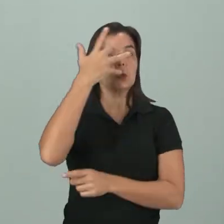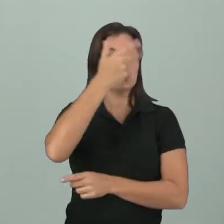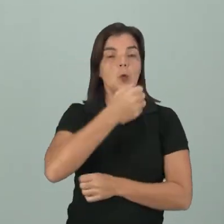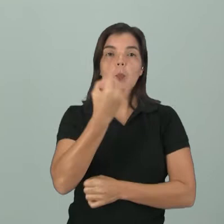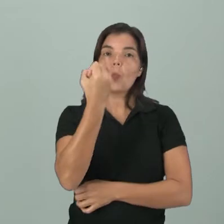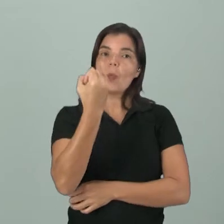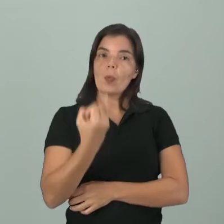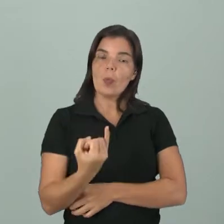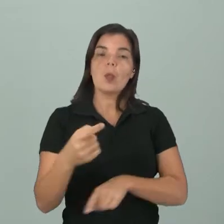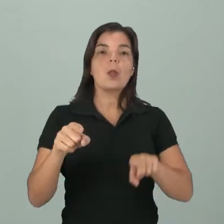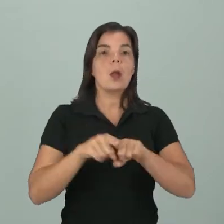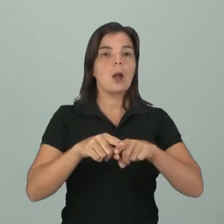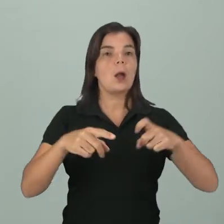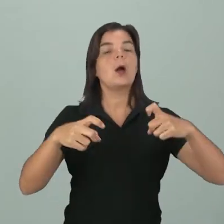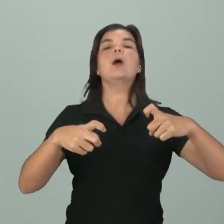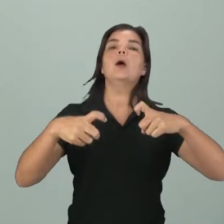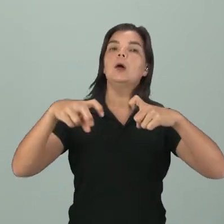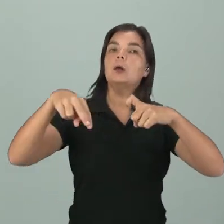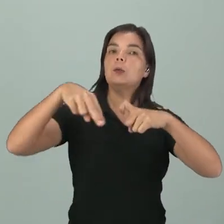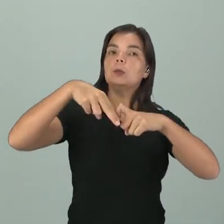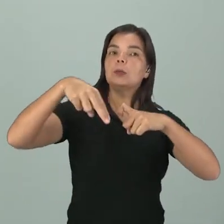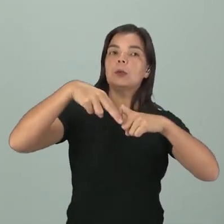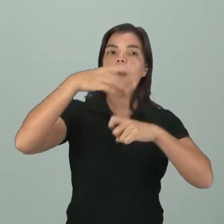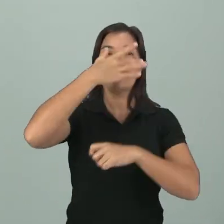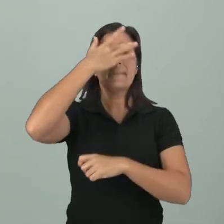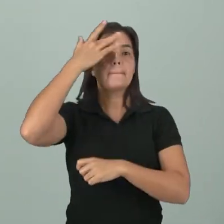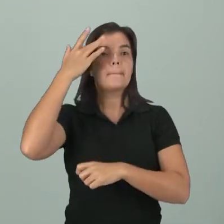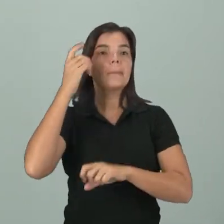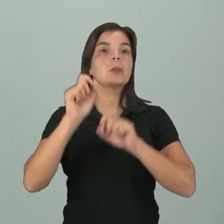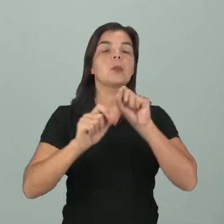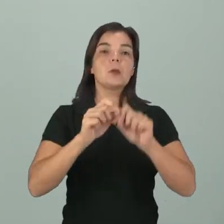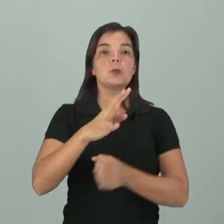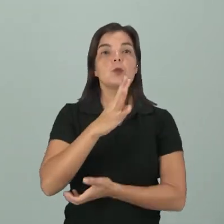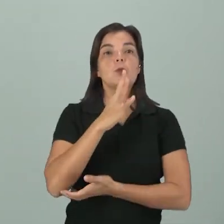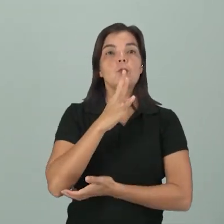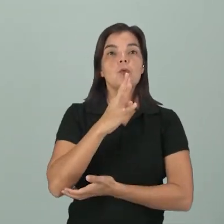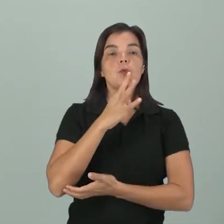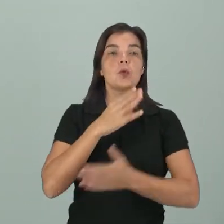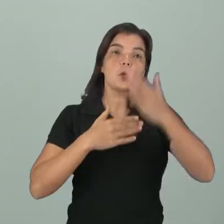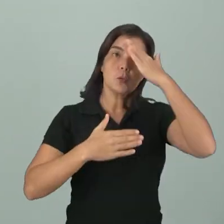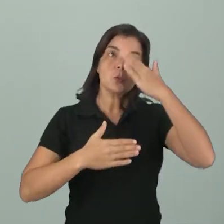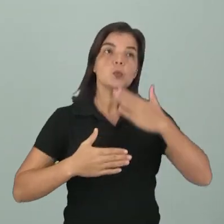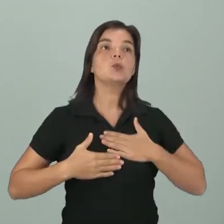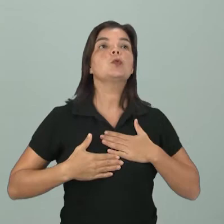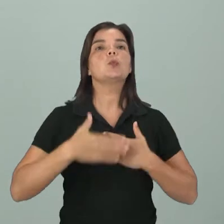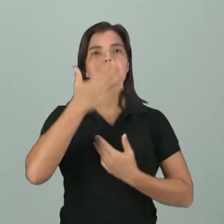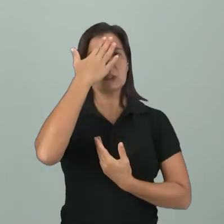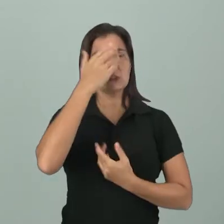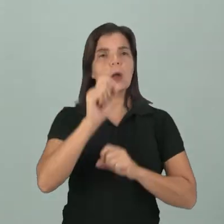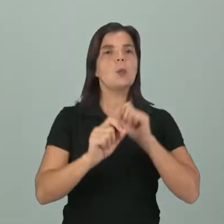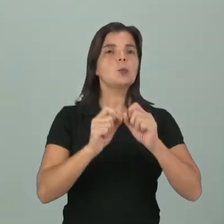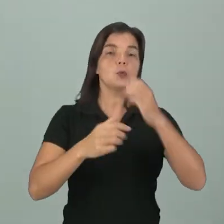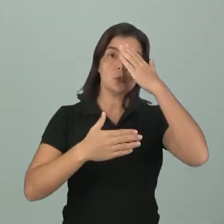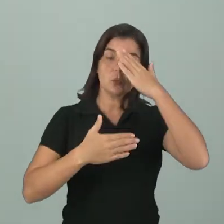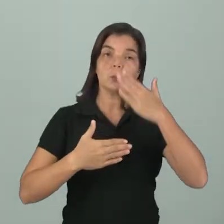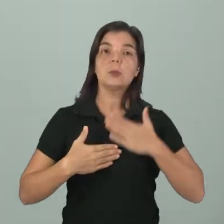da magreza, a nutricionista, né? Uma pessoa que conhece o corpo, sabe sobre o